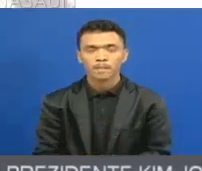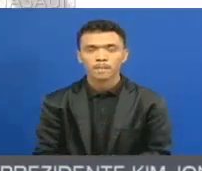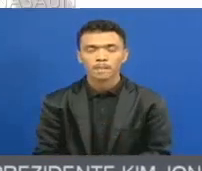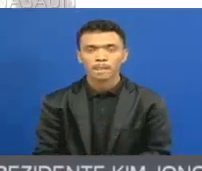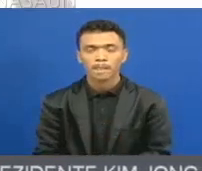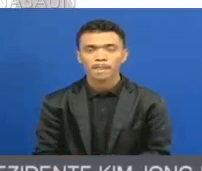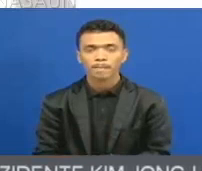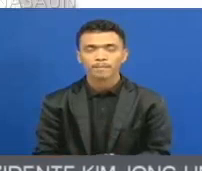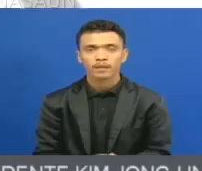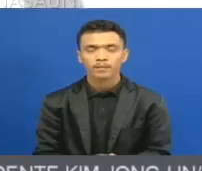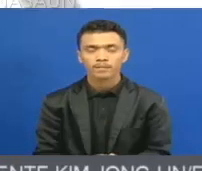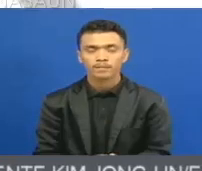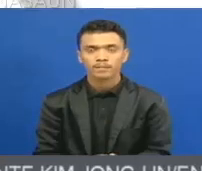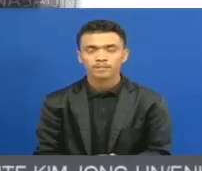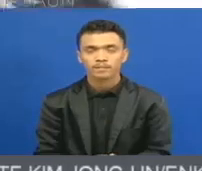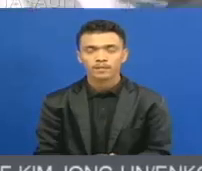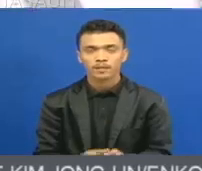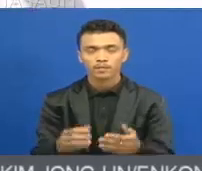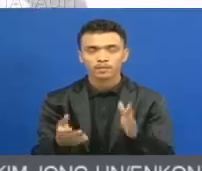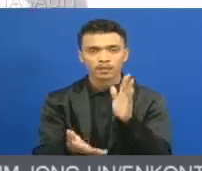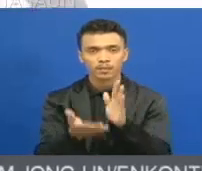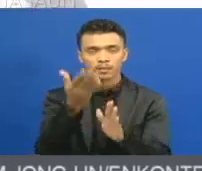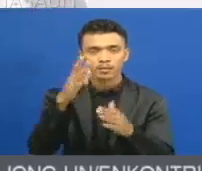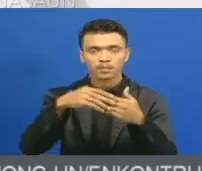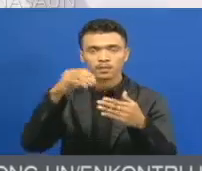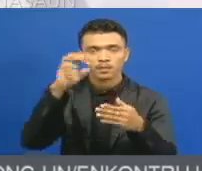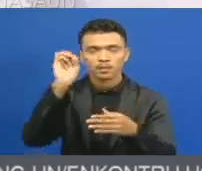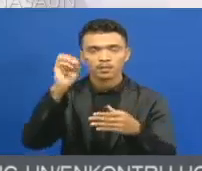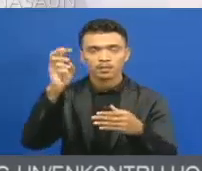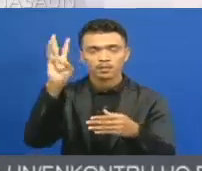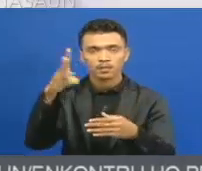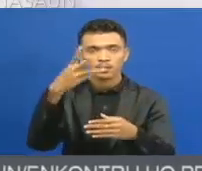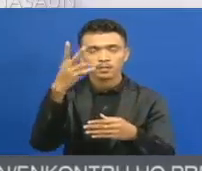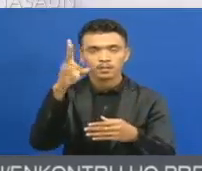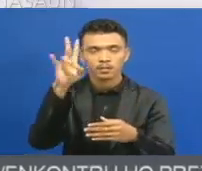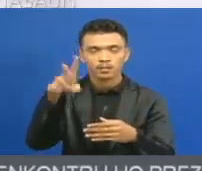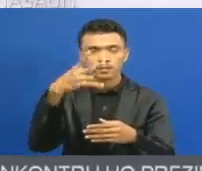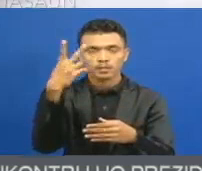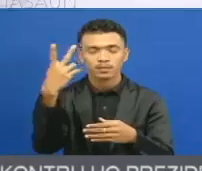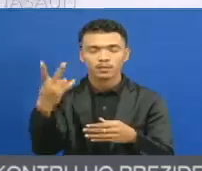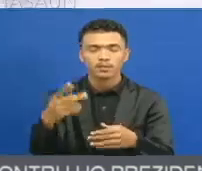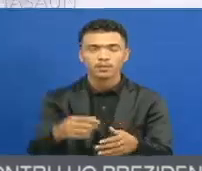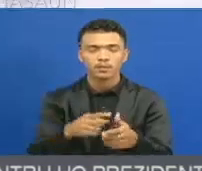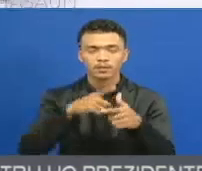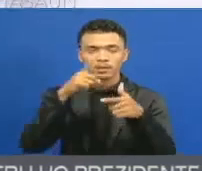buat ne saya to bayar be $17 bayar 20 kilo niang ne ida pois iha